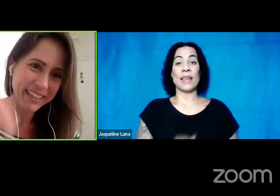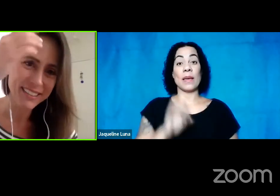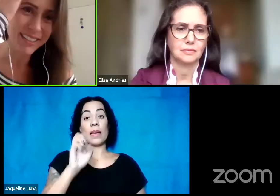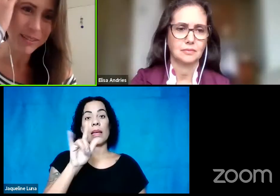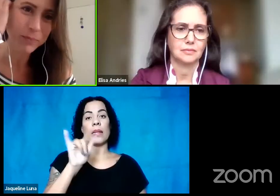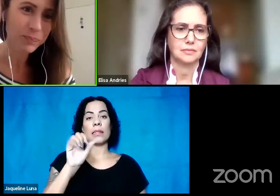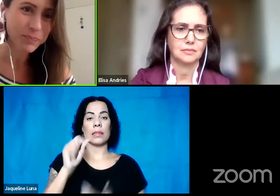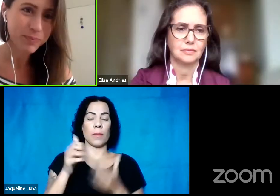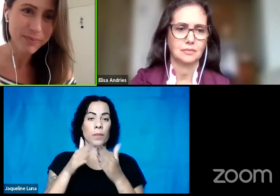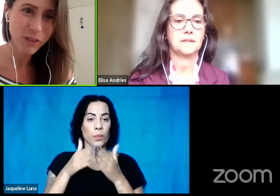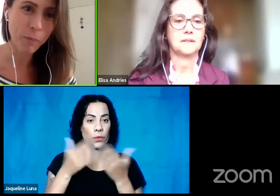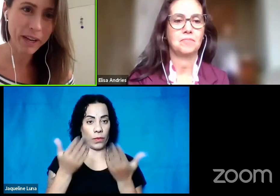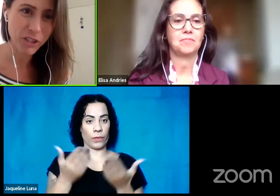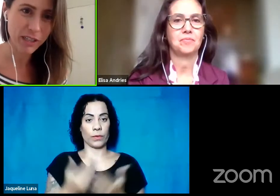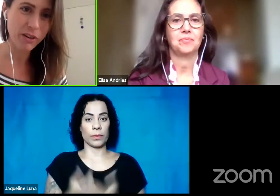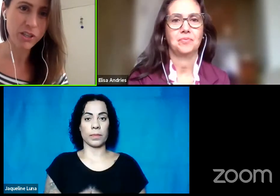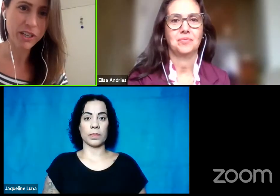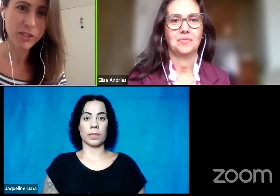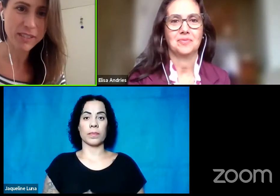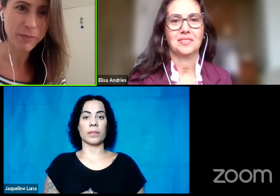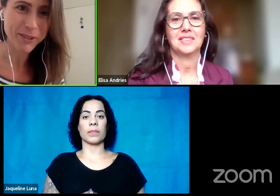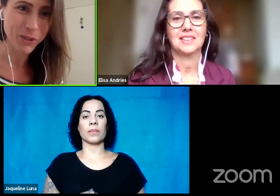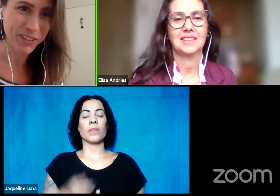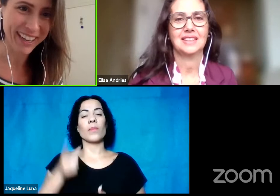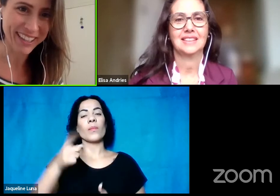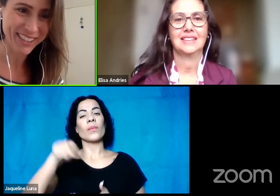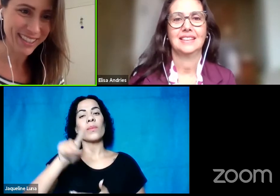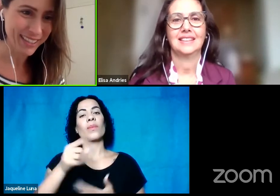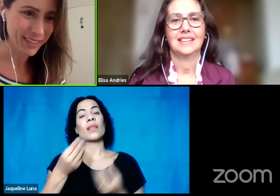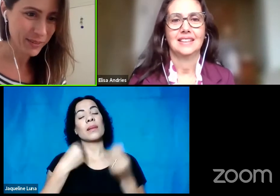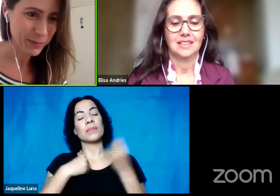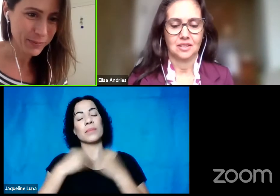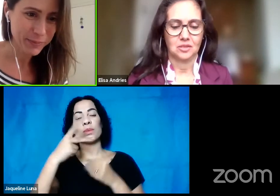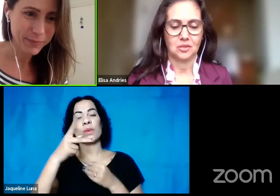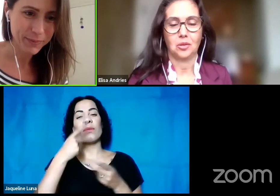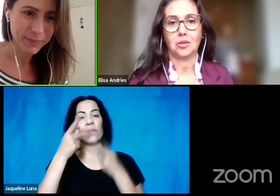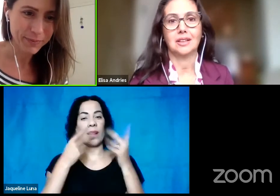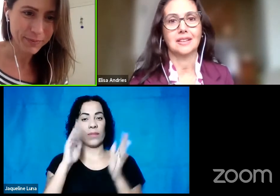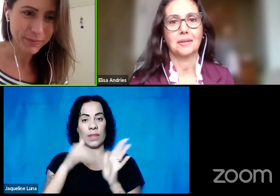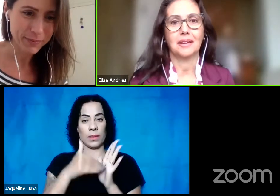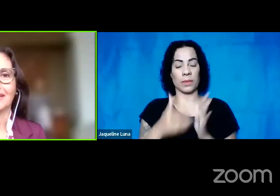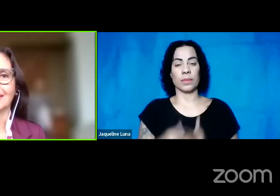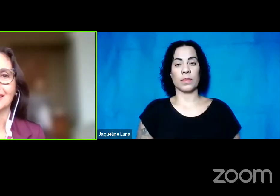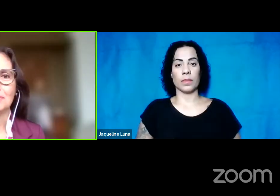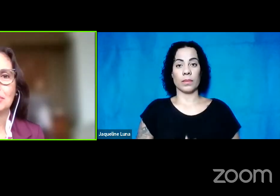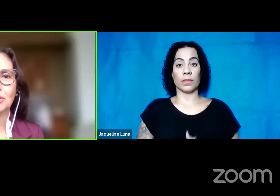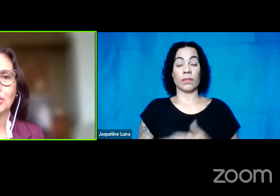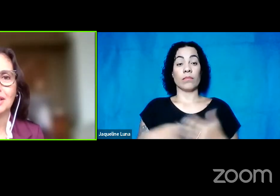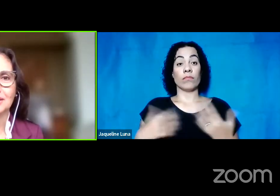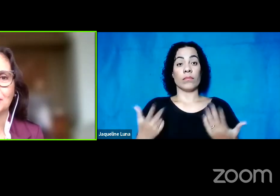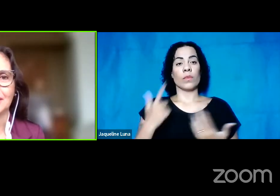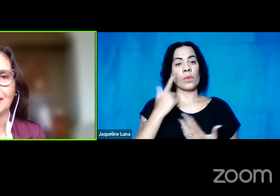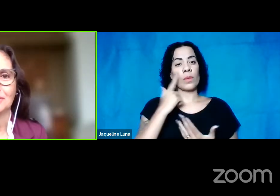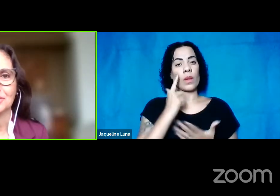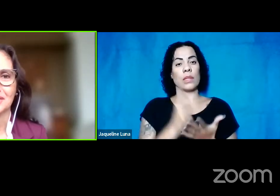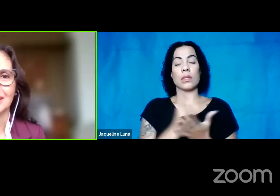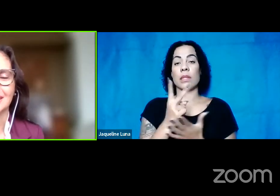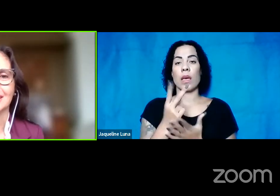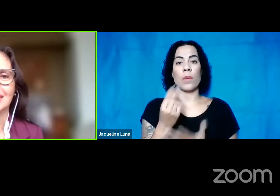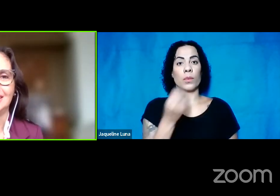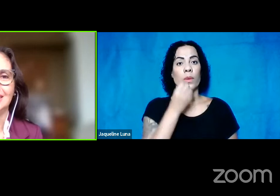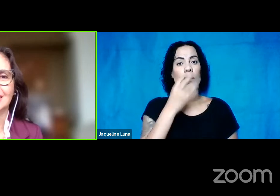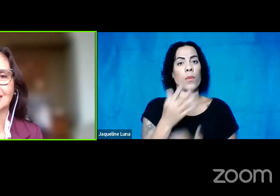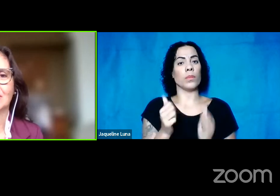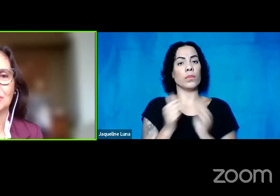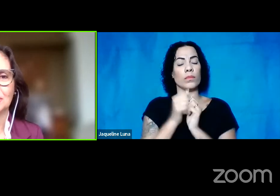favor, Elisa, compartilha com a gente suas impressões finais. Olha, é sempre muito rico estar com